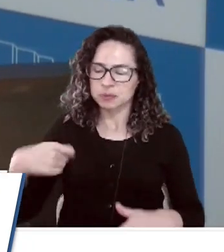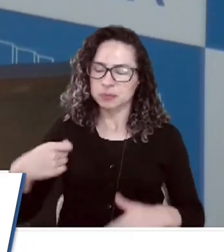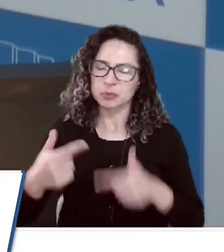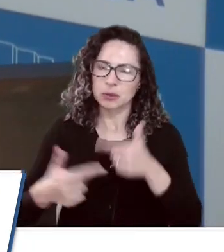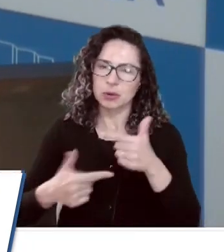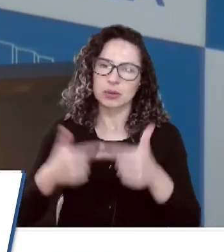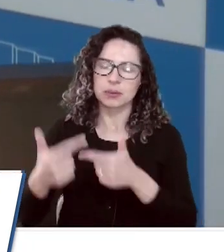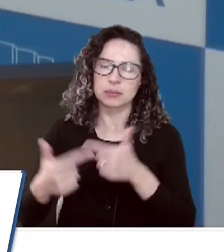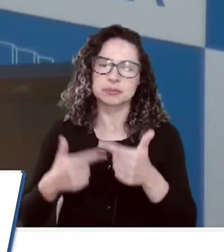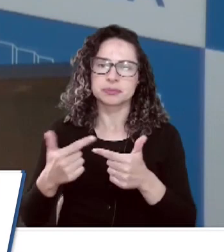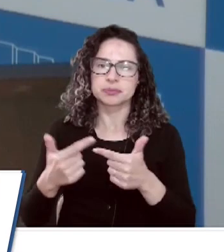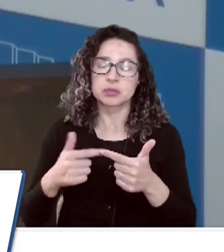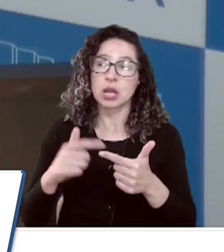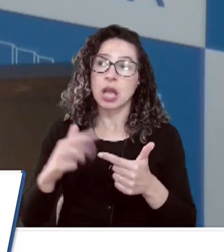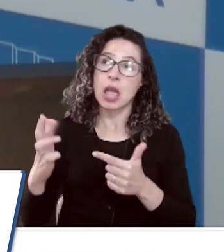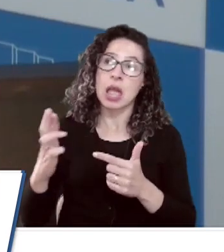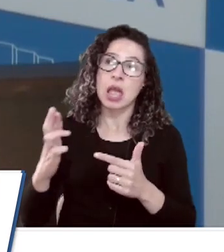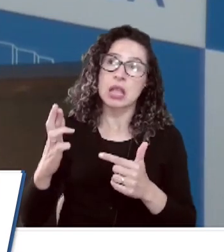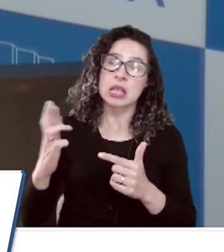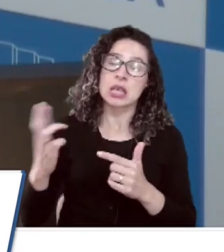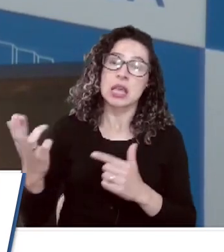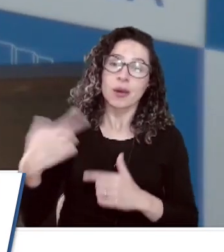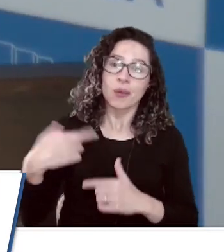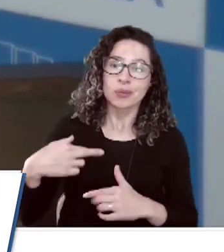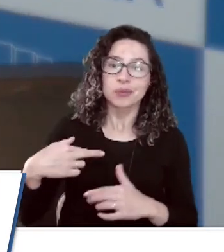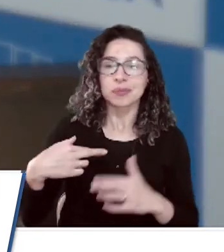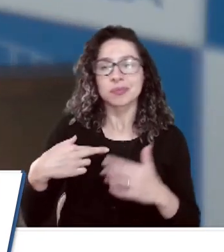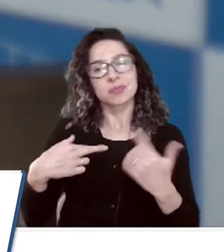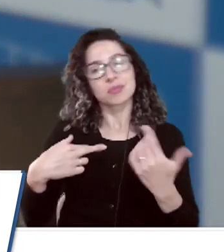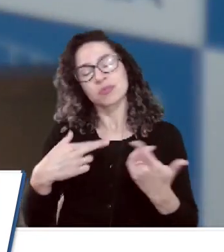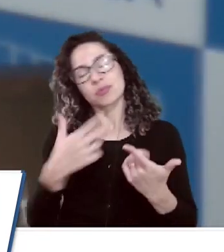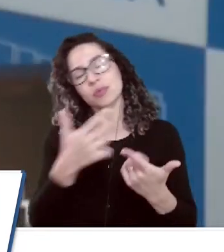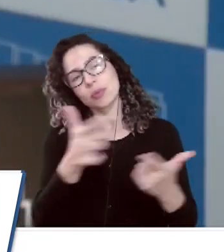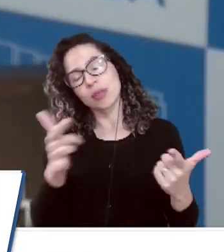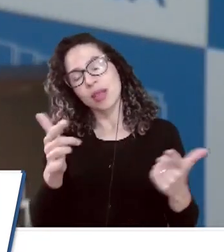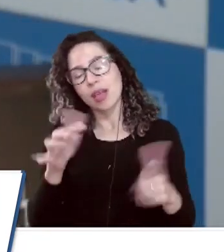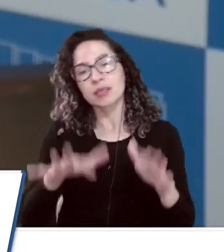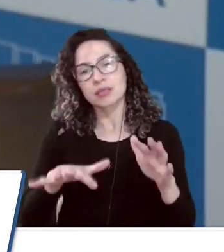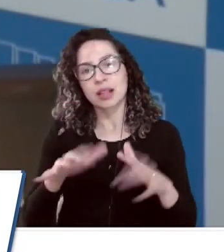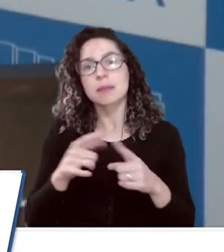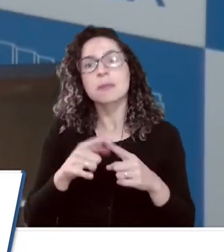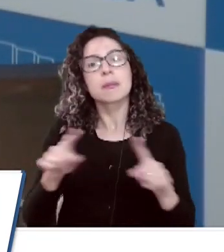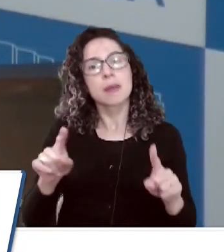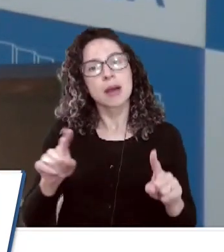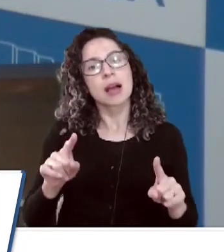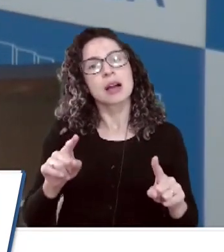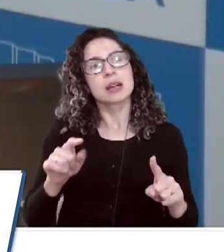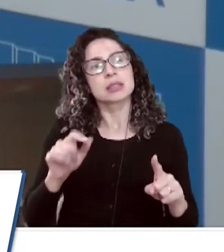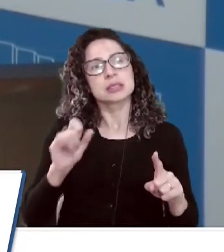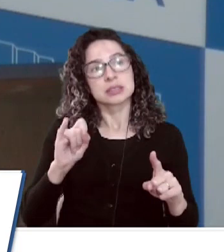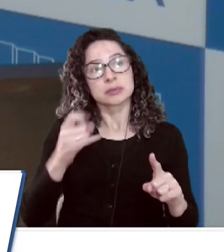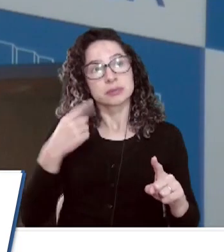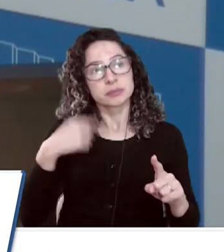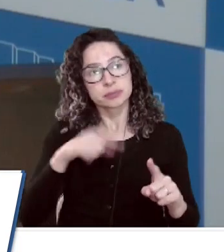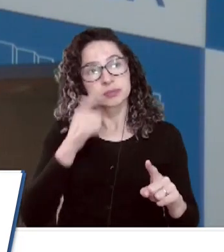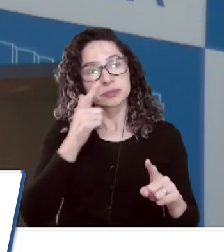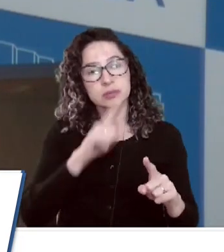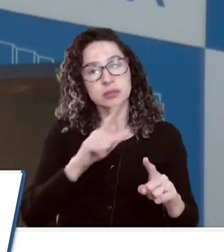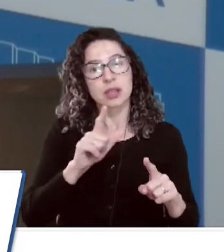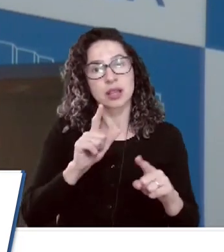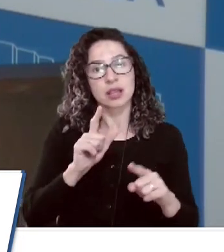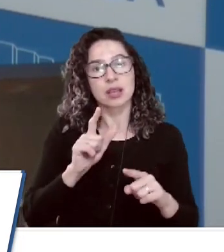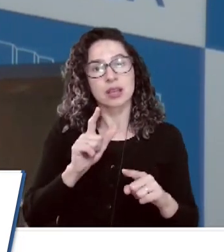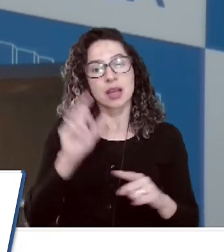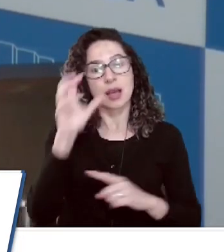o reconhecimento muitas vezes não vem de alguns, mas se é alguma coisa que nós podemos retirar